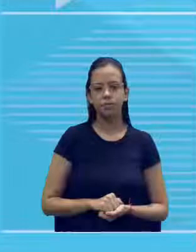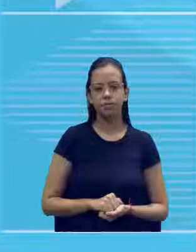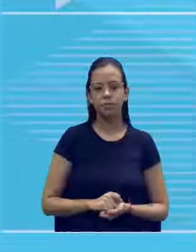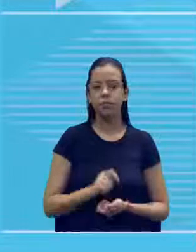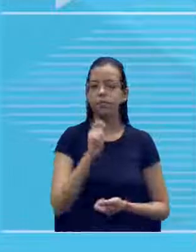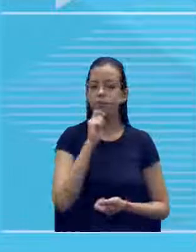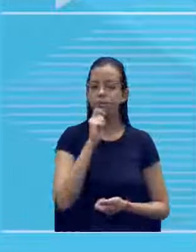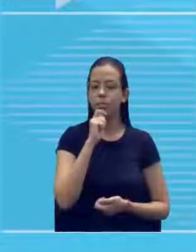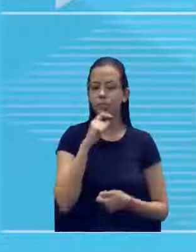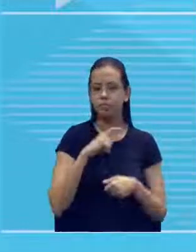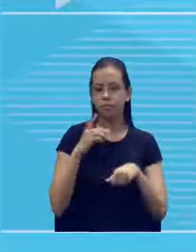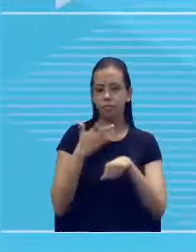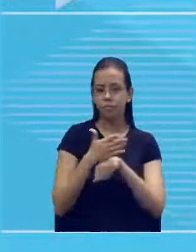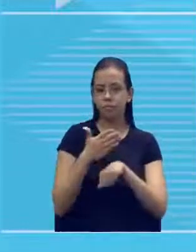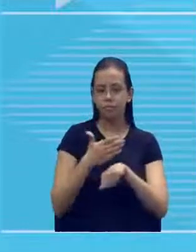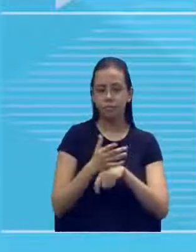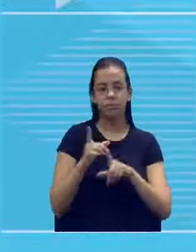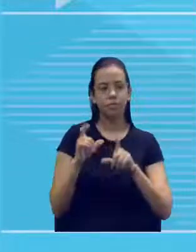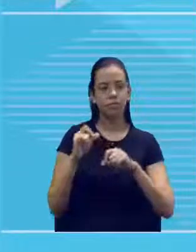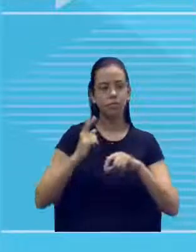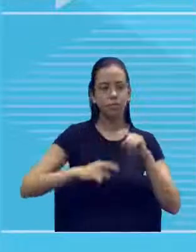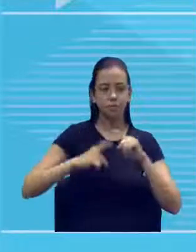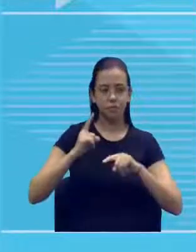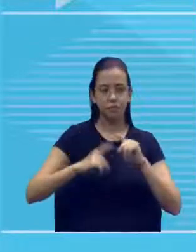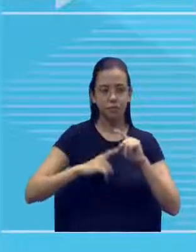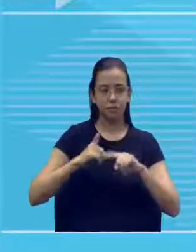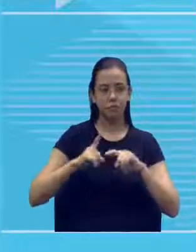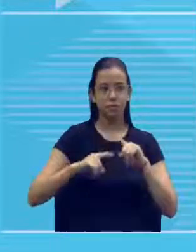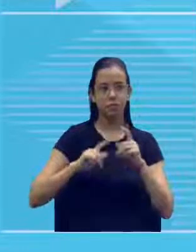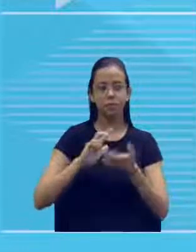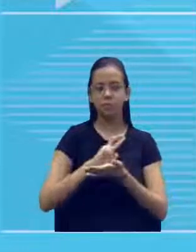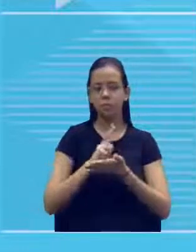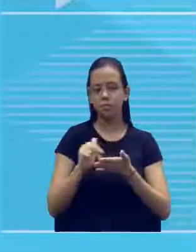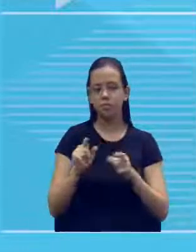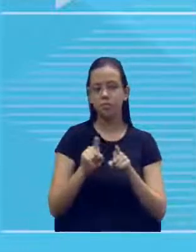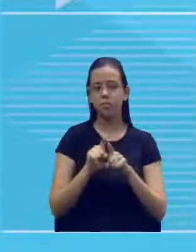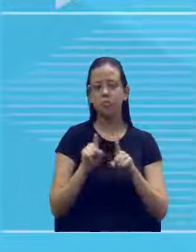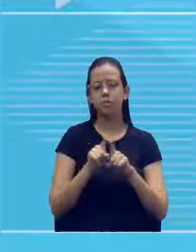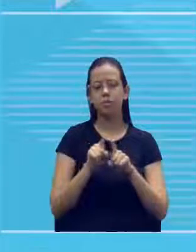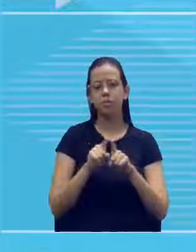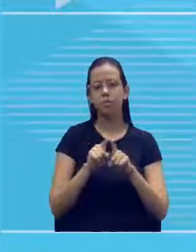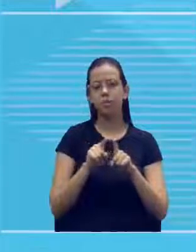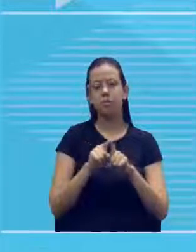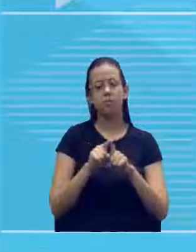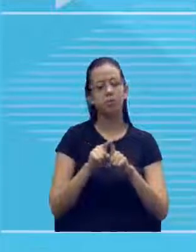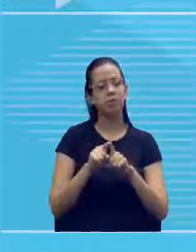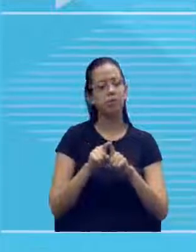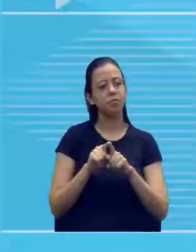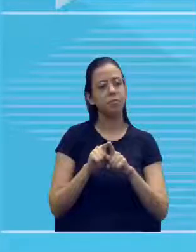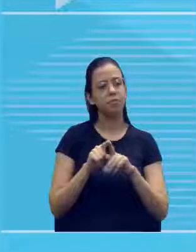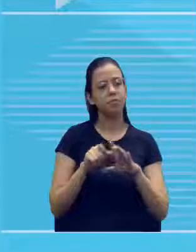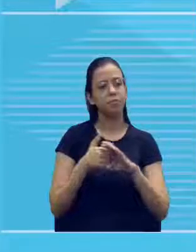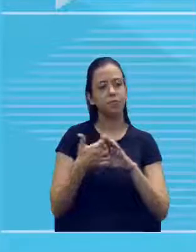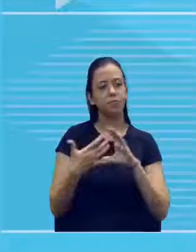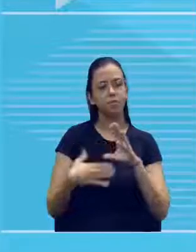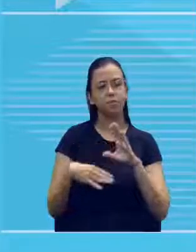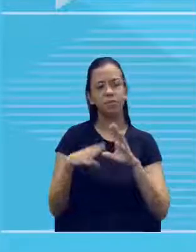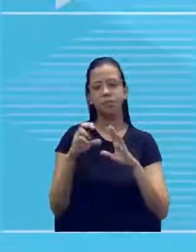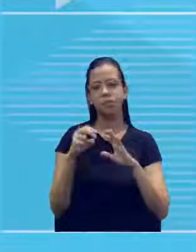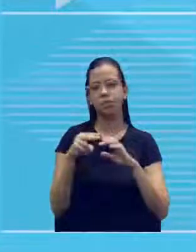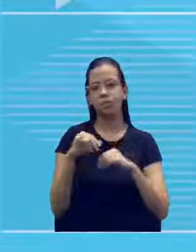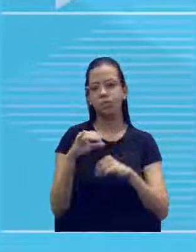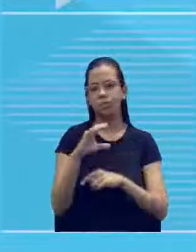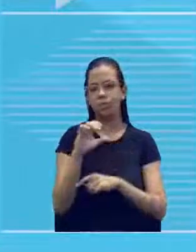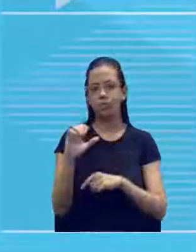a participação dos carros alegóricos e também efeitos cênicos, né, para a época, algo